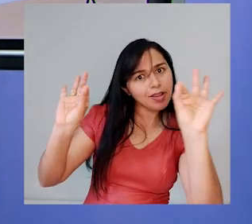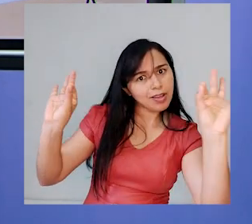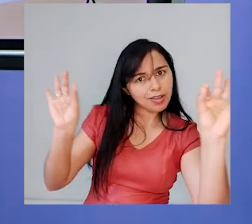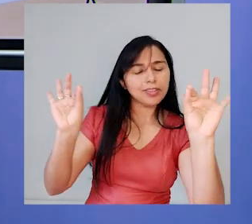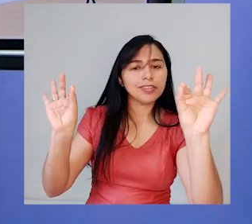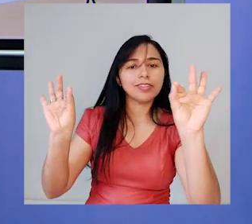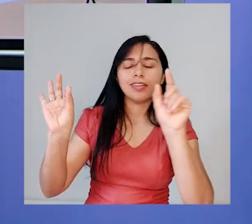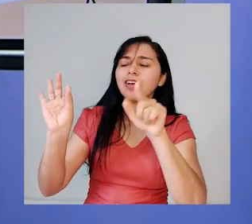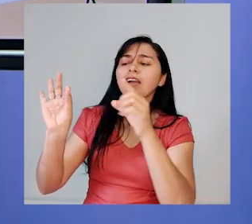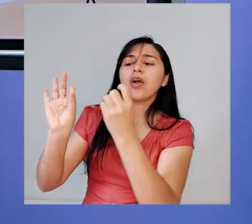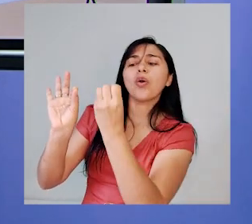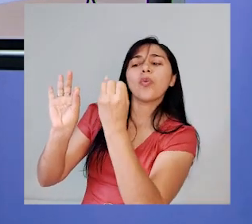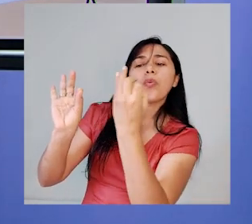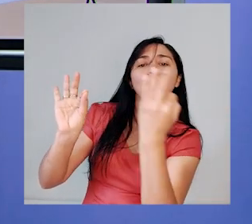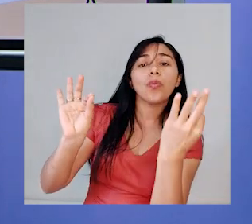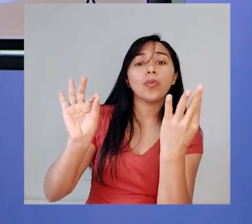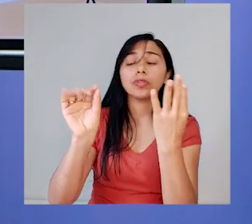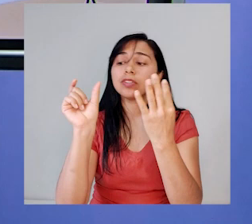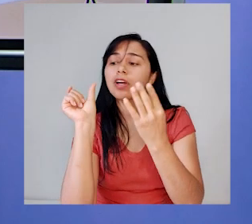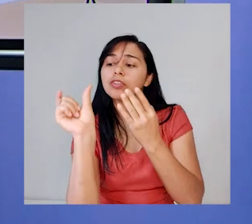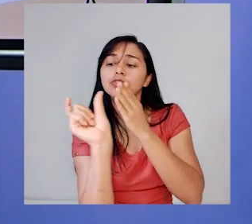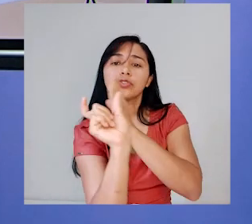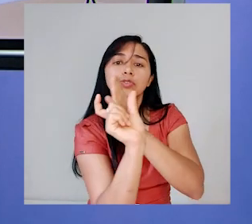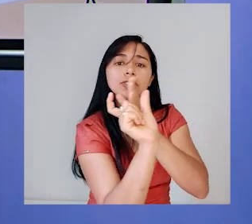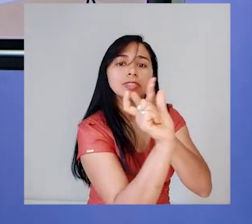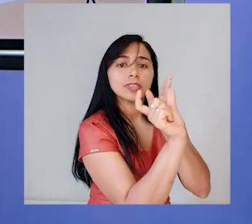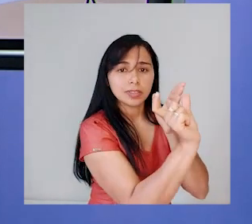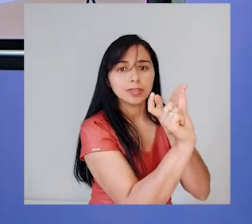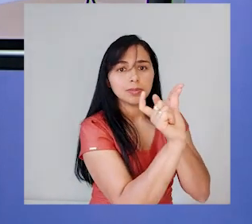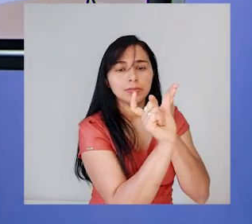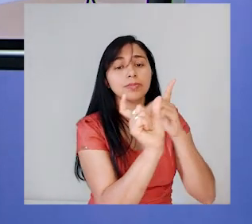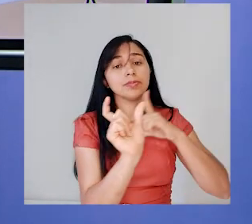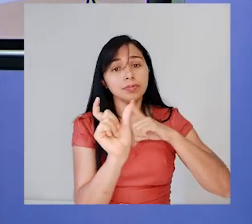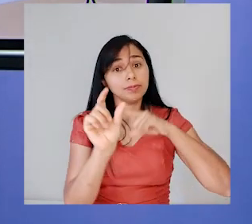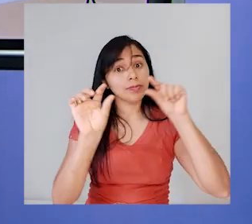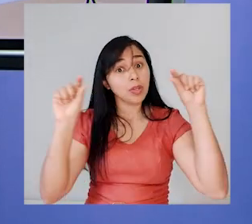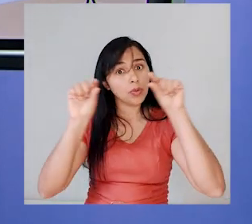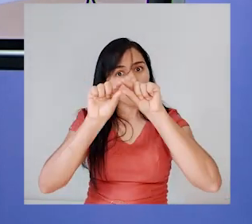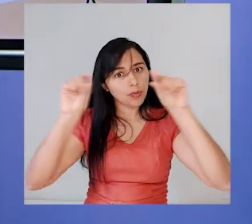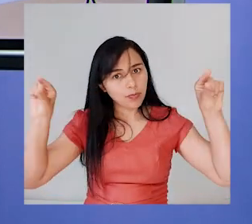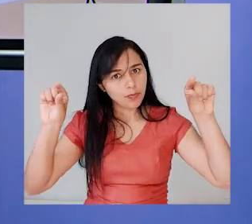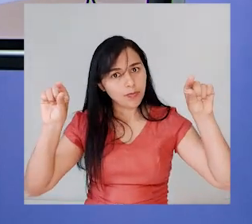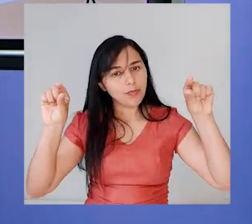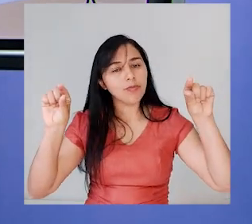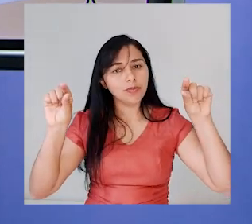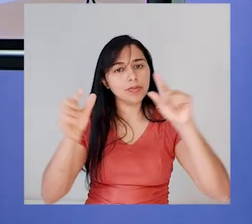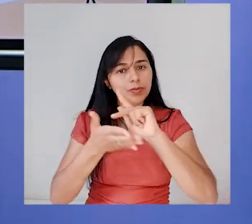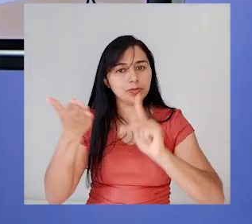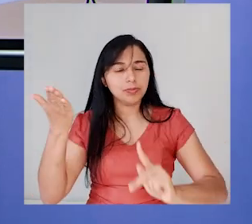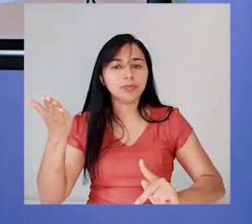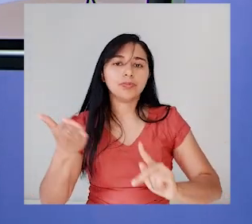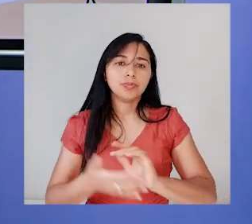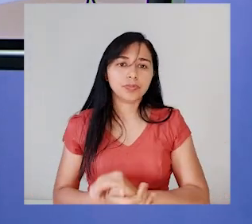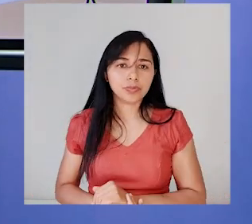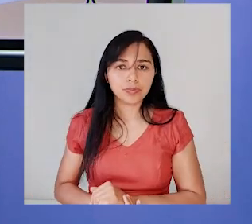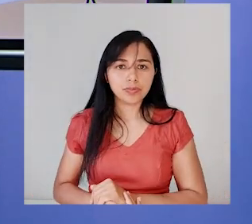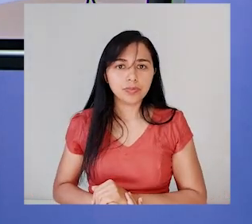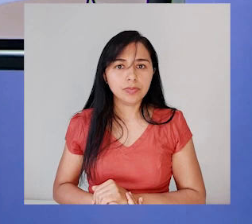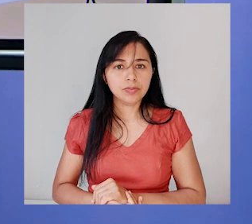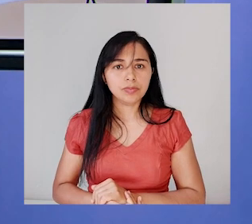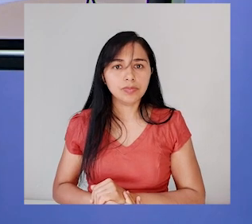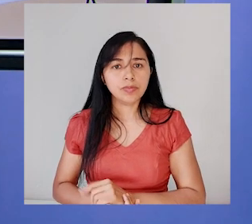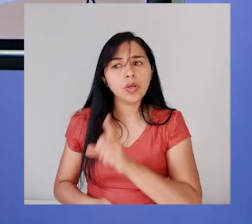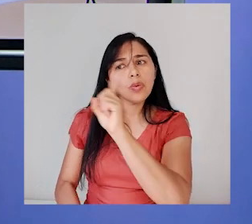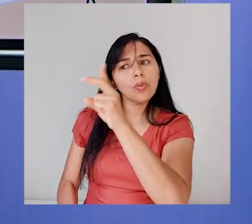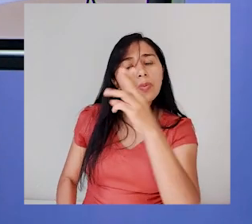dos poemas, que são bem parecidas com as sílabas que a gente já aprendeu. Neste caso, nós contamos as sílabas até a última sílaba tônica